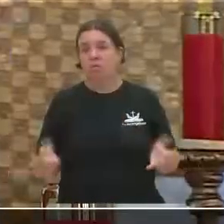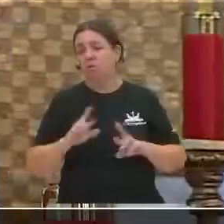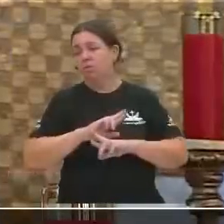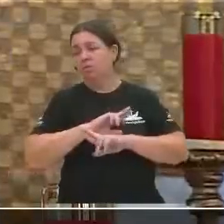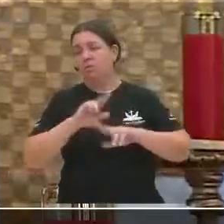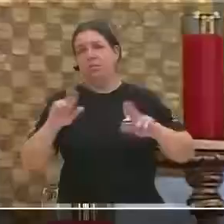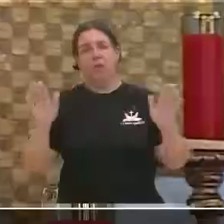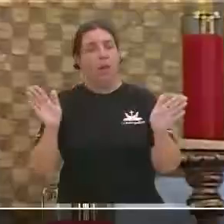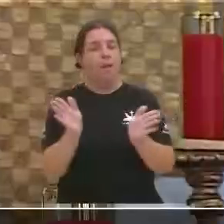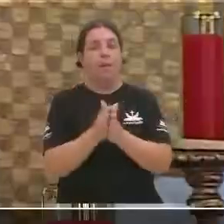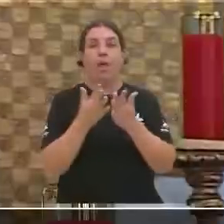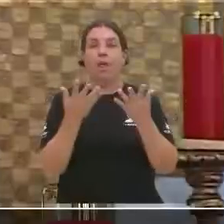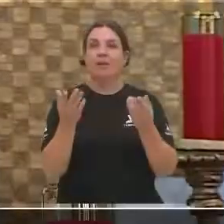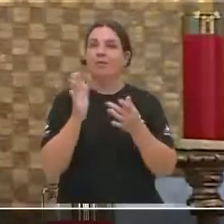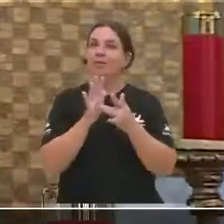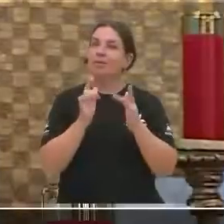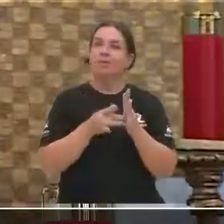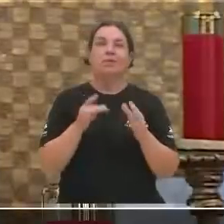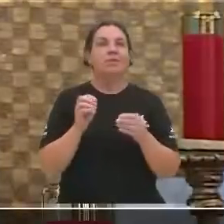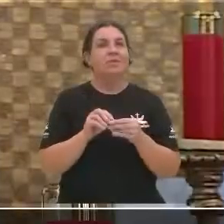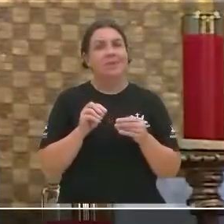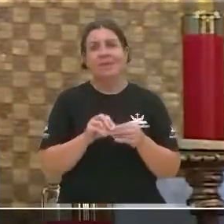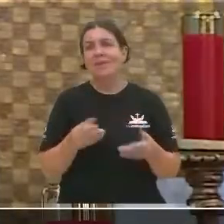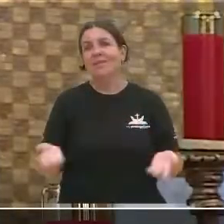Maravilhas Jesus fez